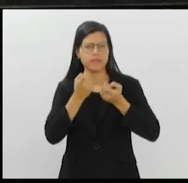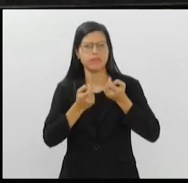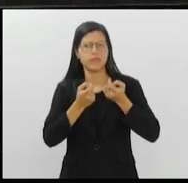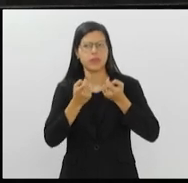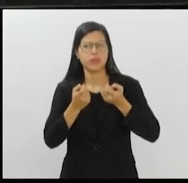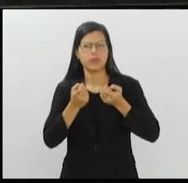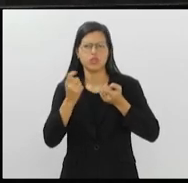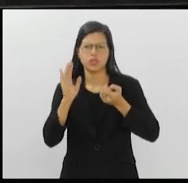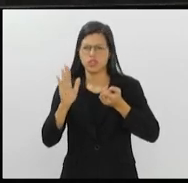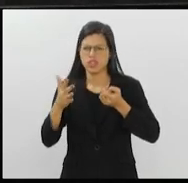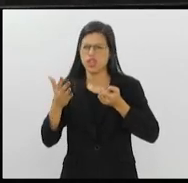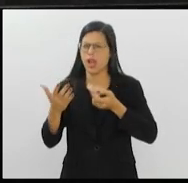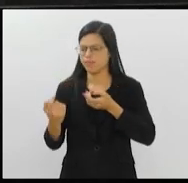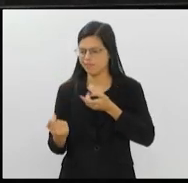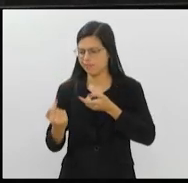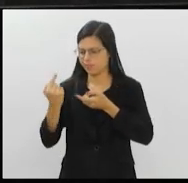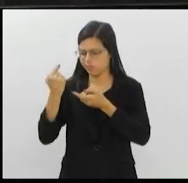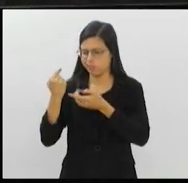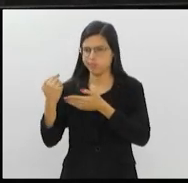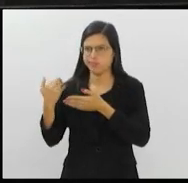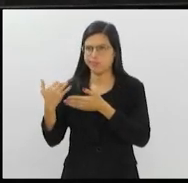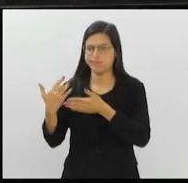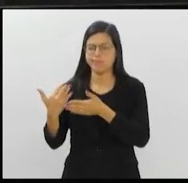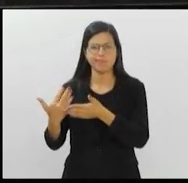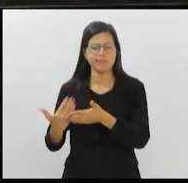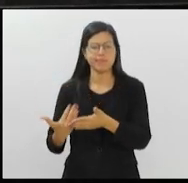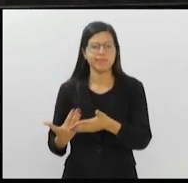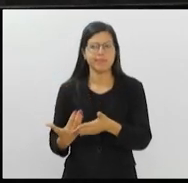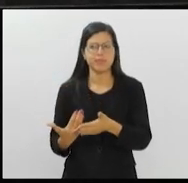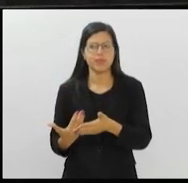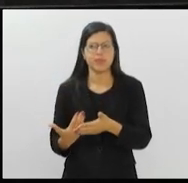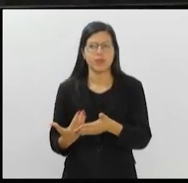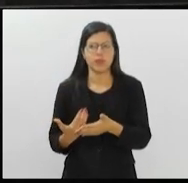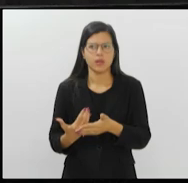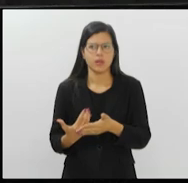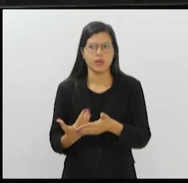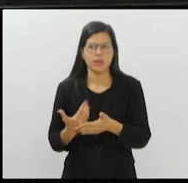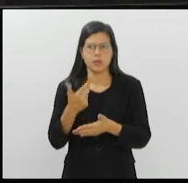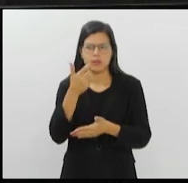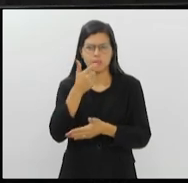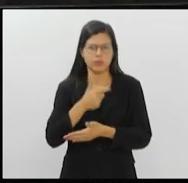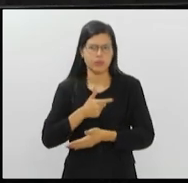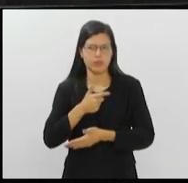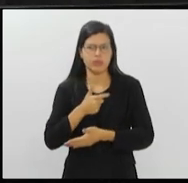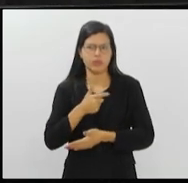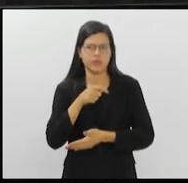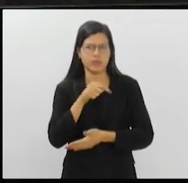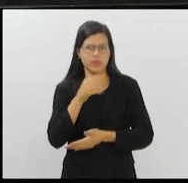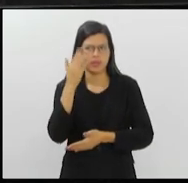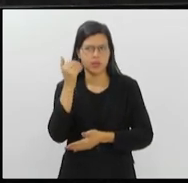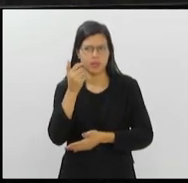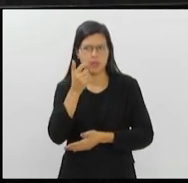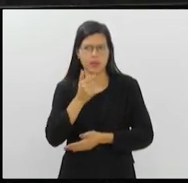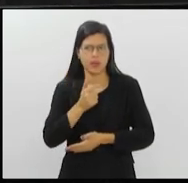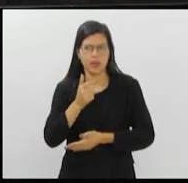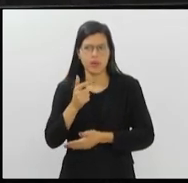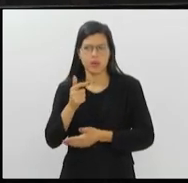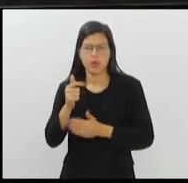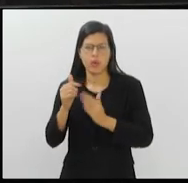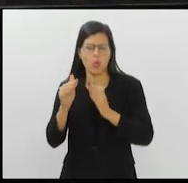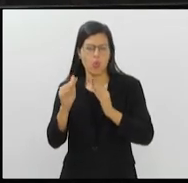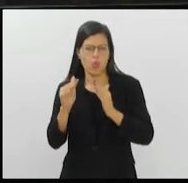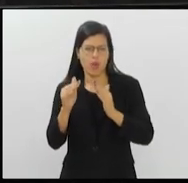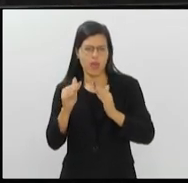Já de algum tempo, eu sou, como Vossa Excelência deve saber, sou morador do condomínio